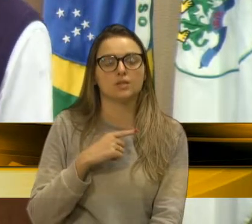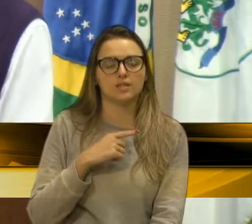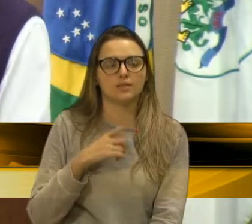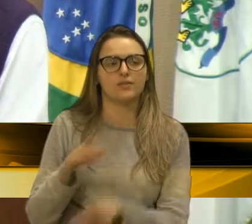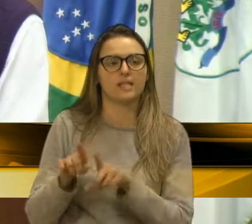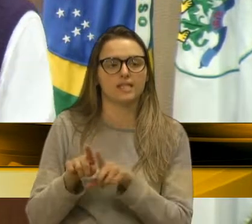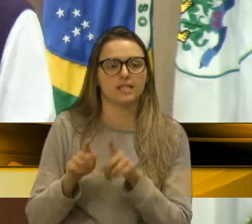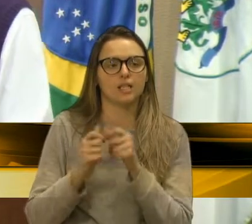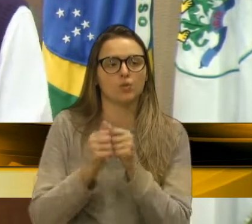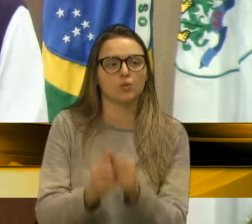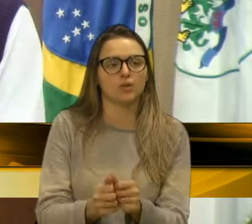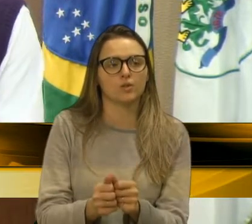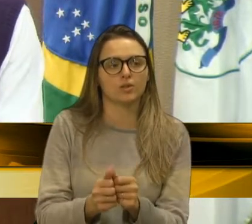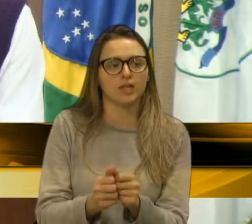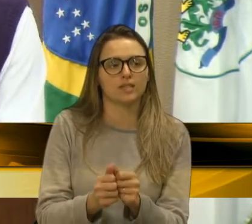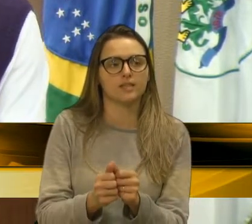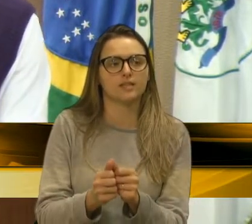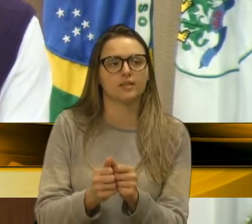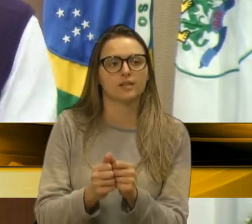vou continuar sendo assim. Então,